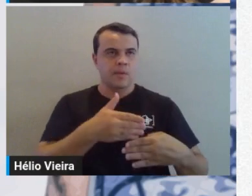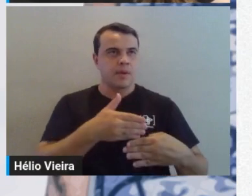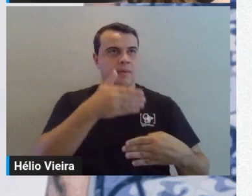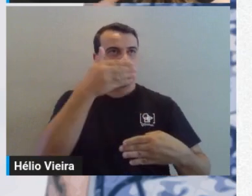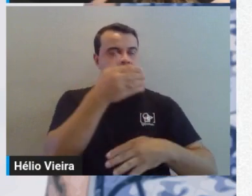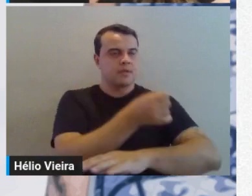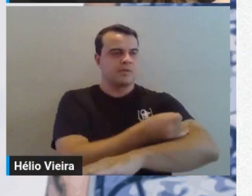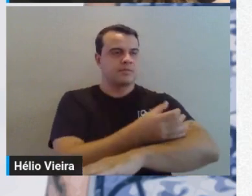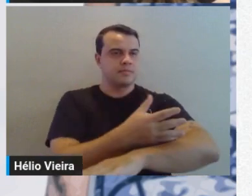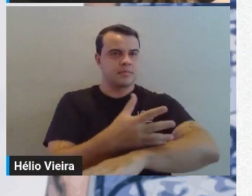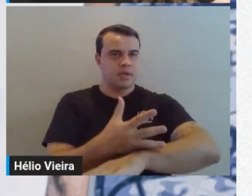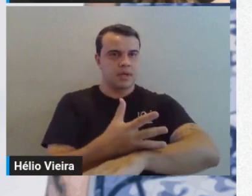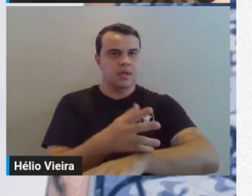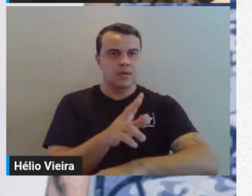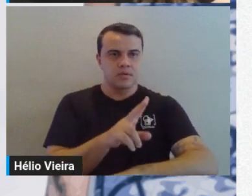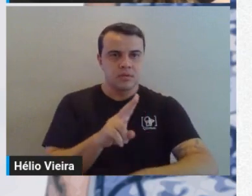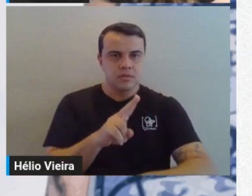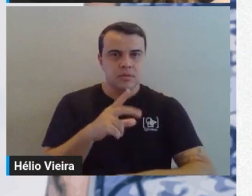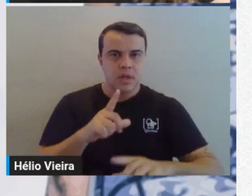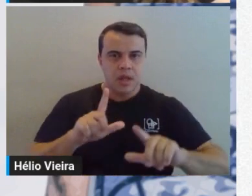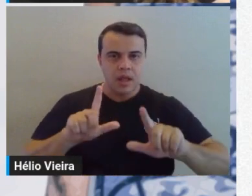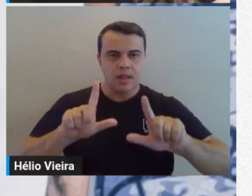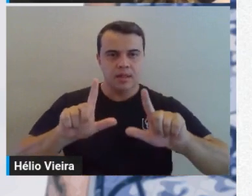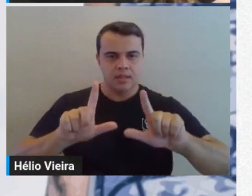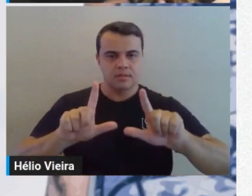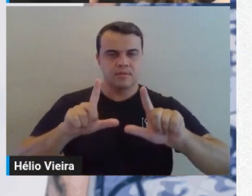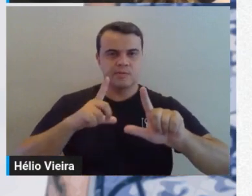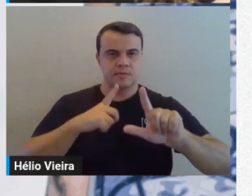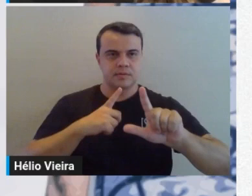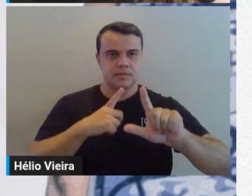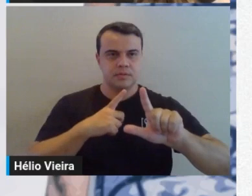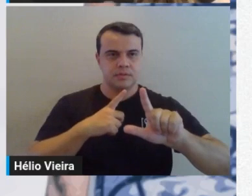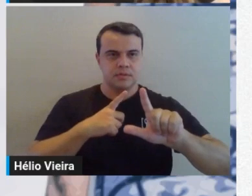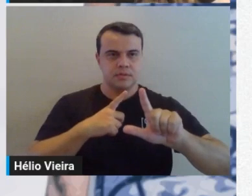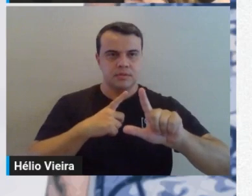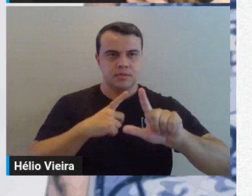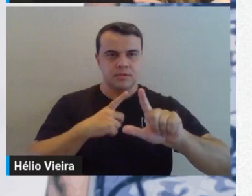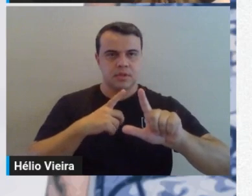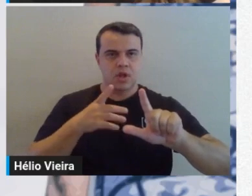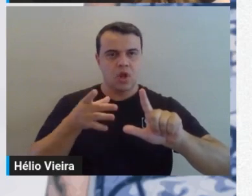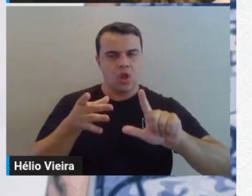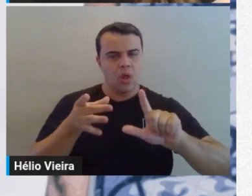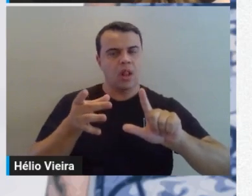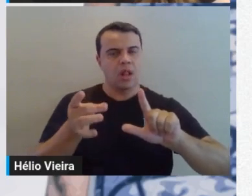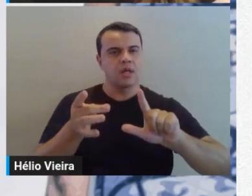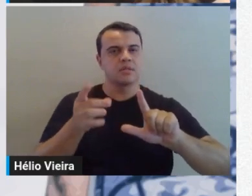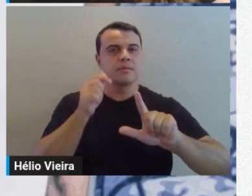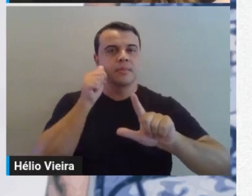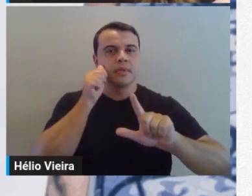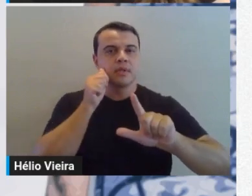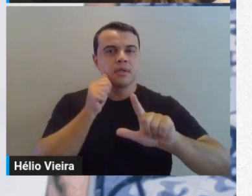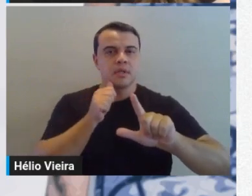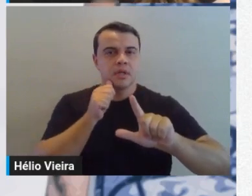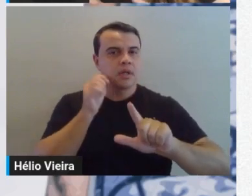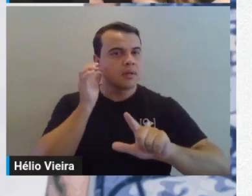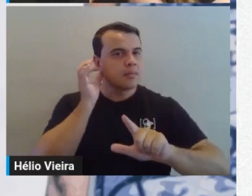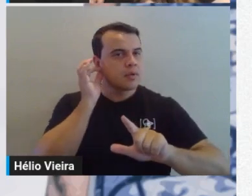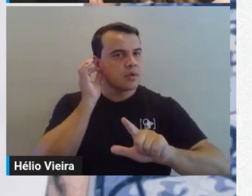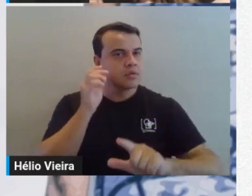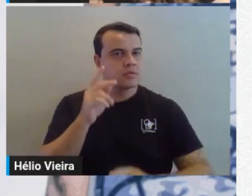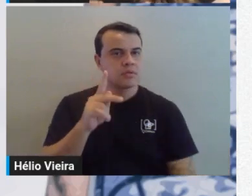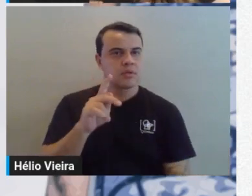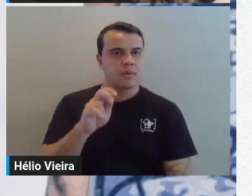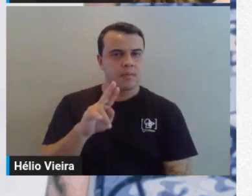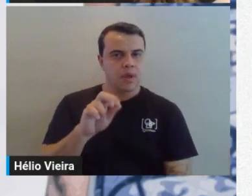ao fundo, com um cartaz de uma colagem da menina dos brincos de pérola e